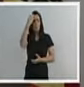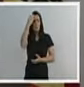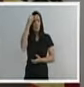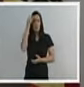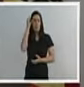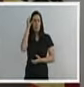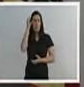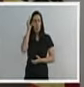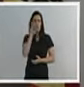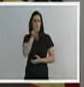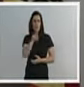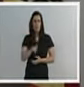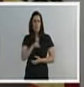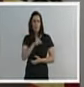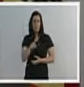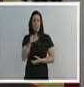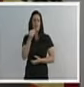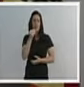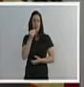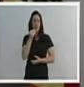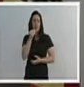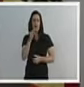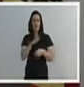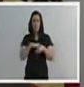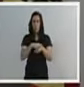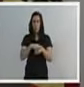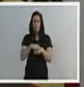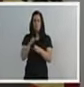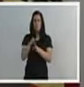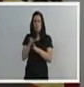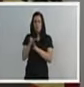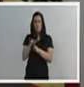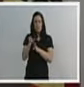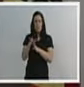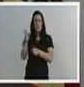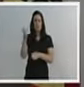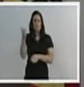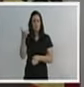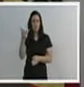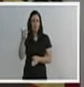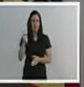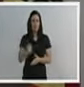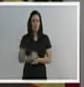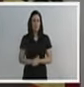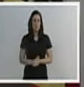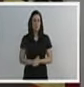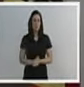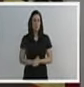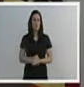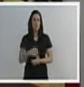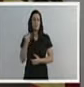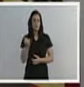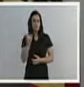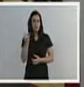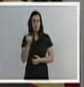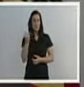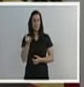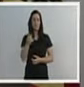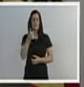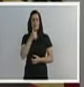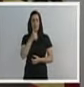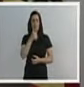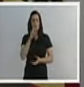O padre, é lógico, conversou com ela, deu um conselho magnífico, um conselho muito importante para aquela mulher,